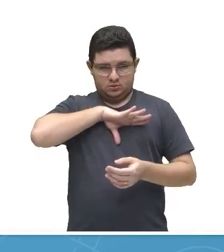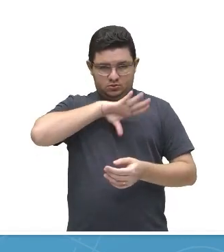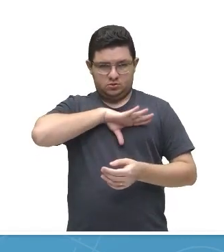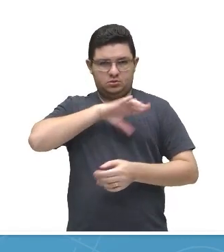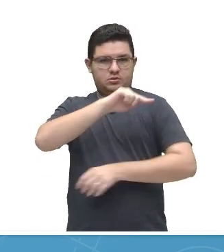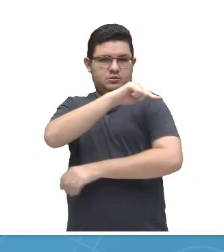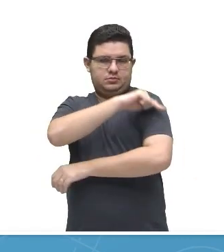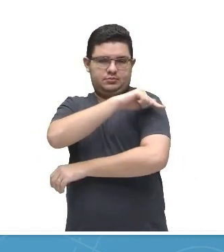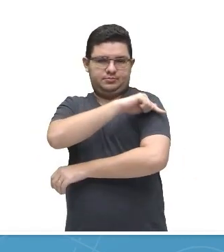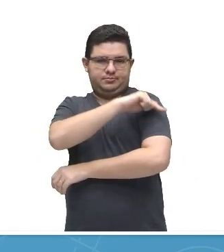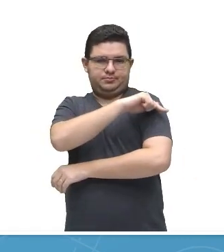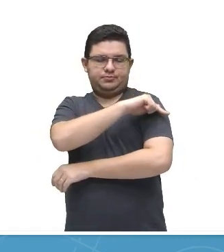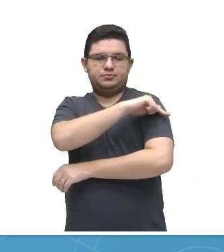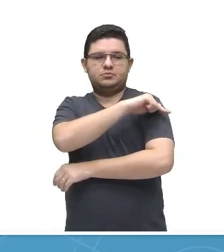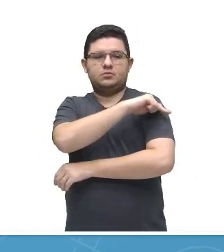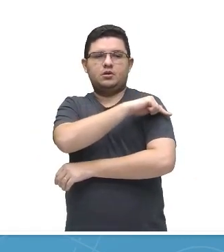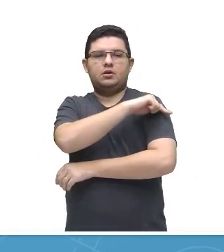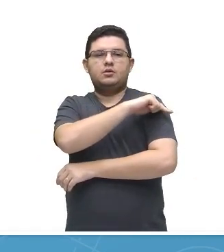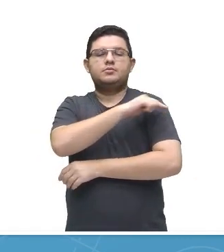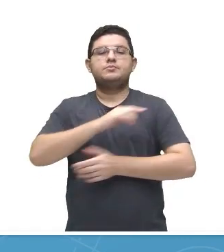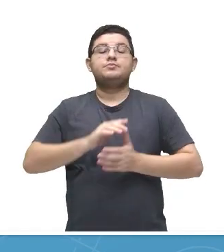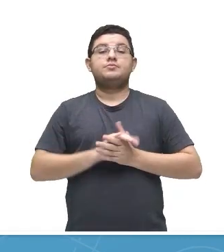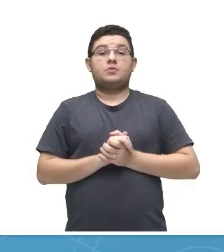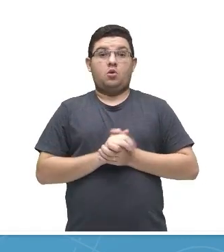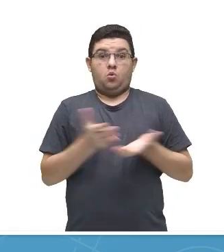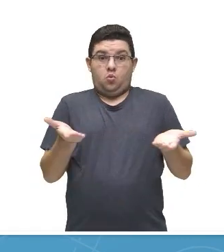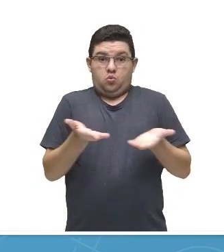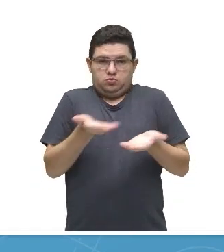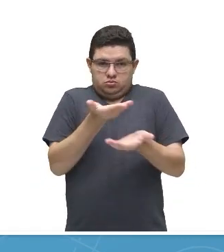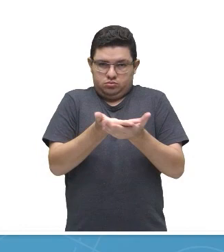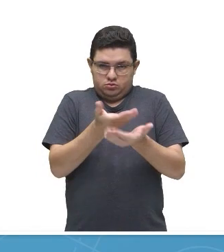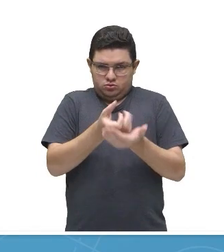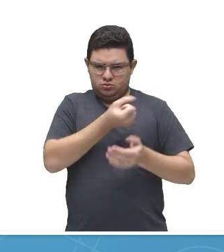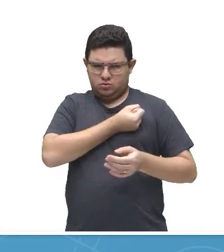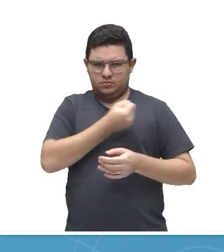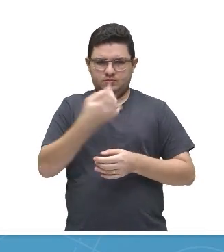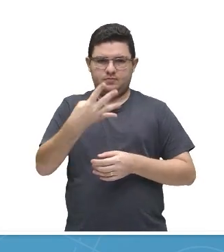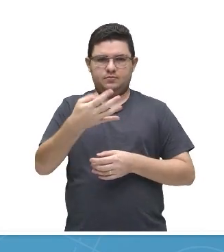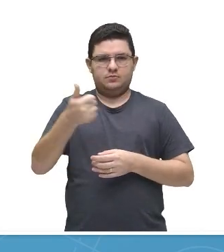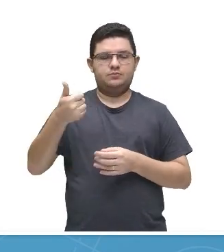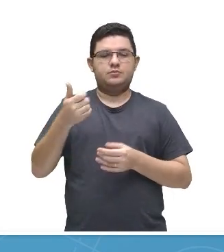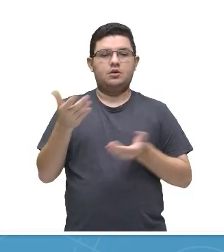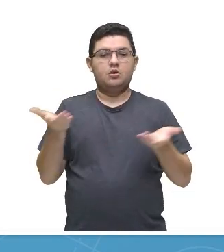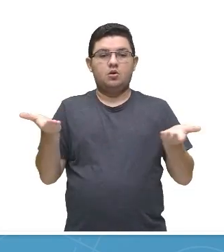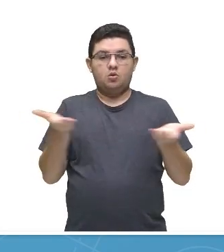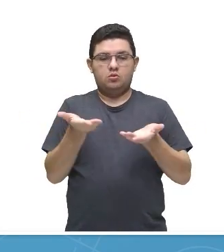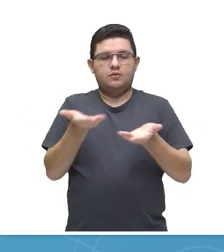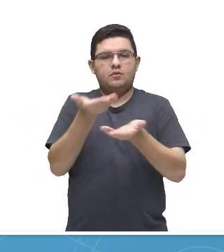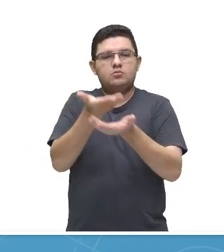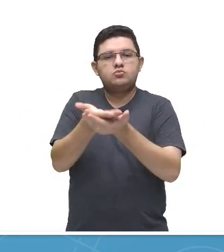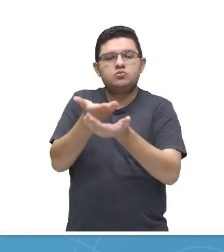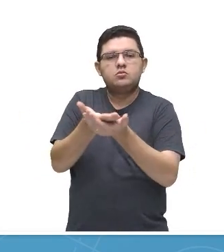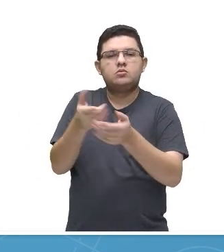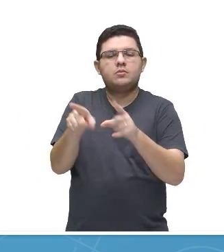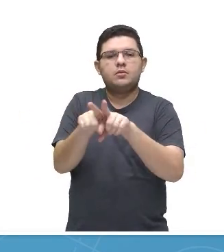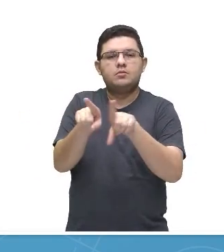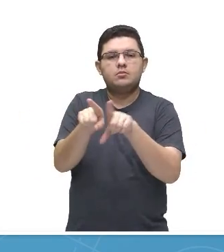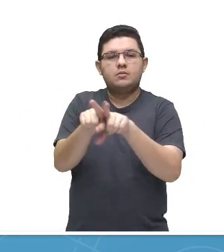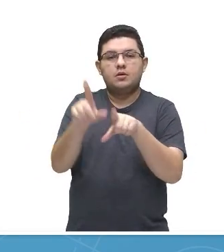ano. Hoje é a aula 41 e nós vamos estudar e vamos aprender sobre